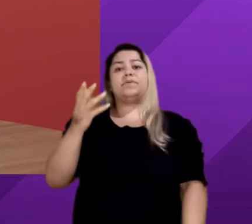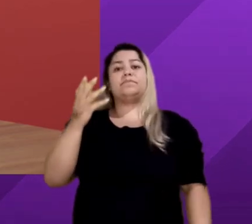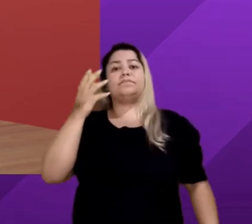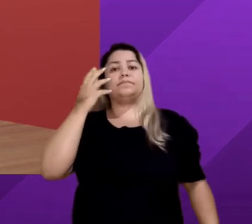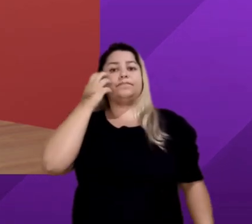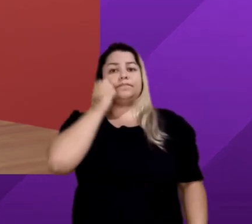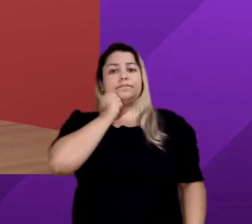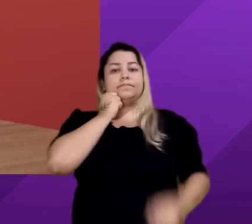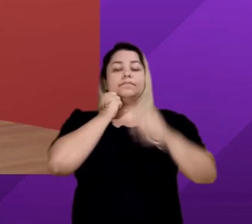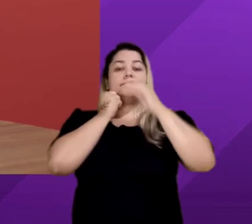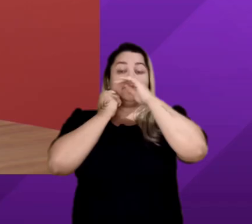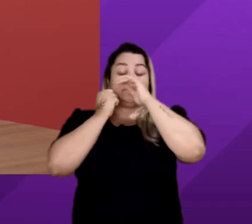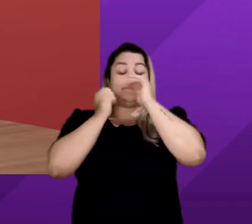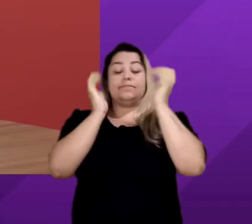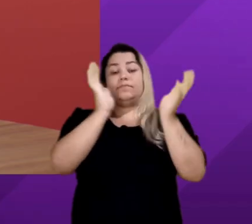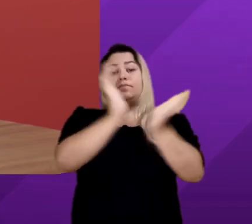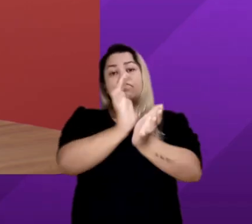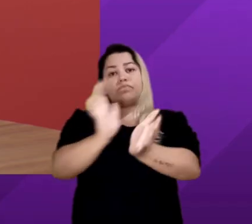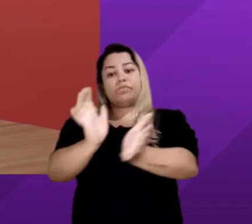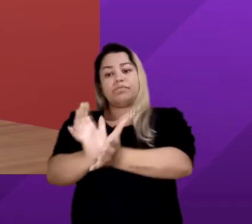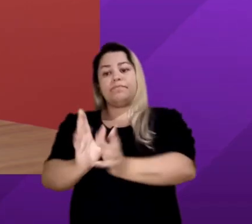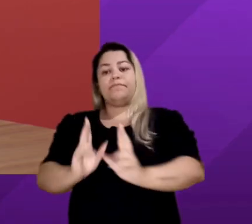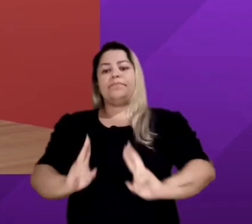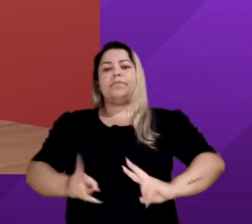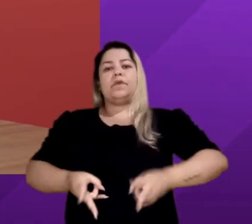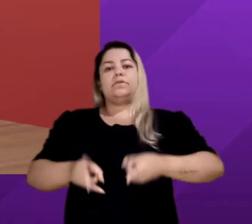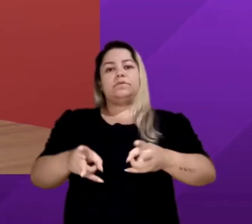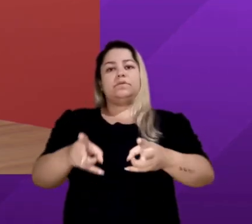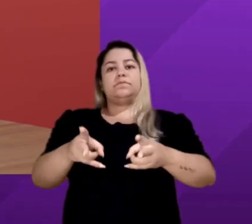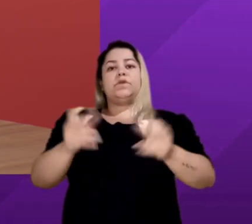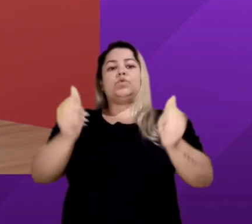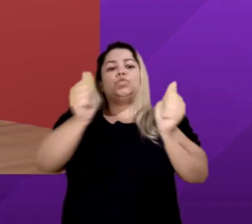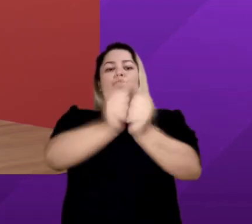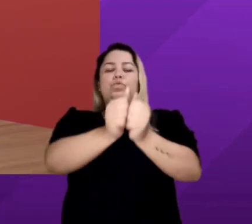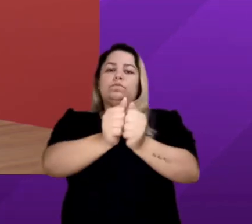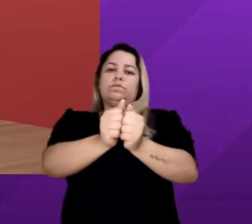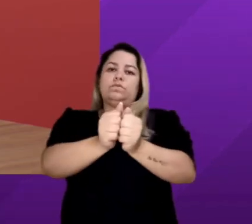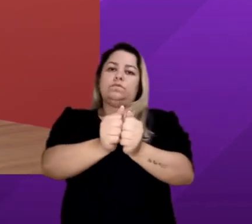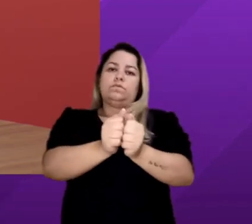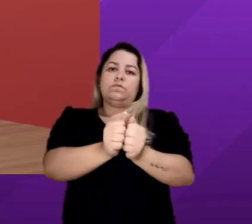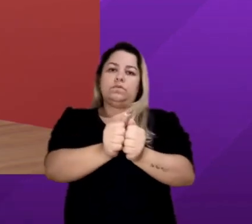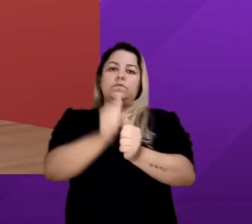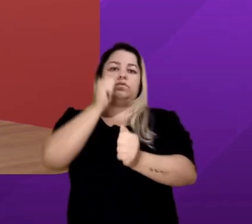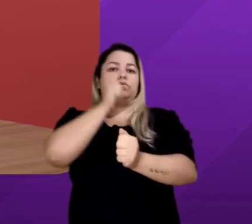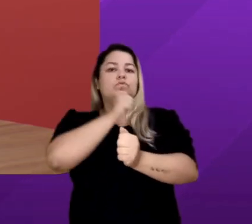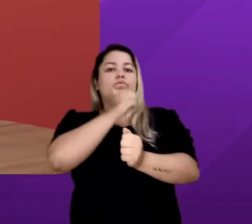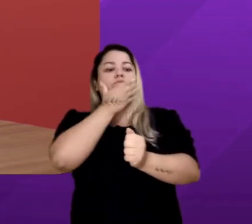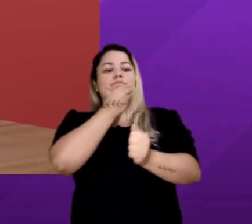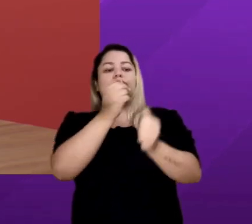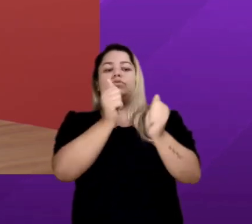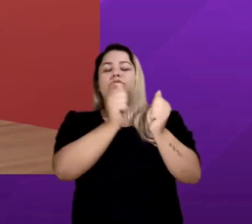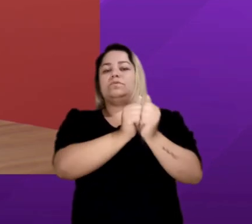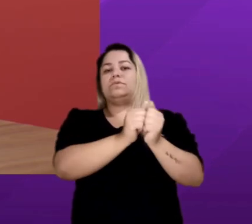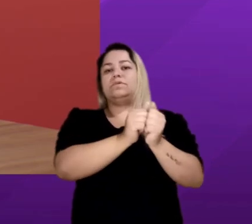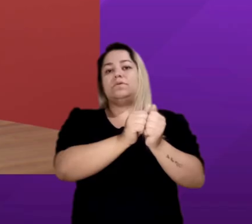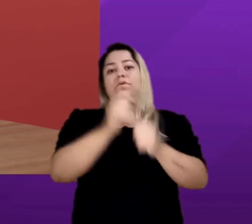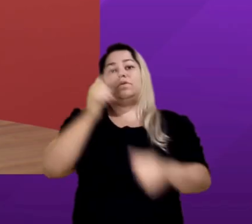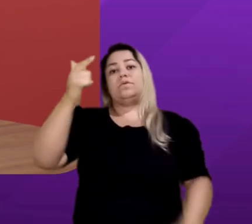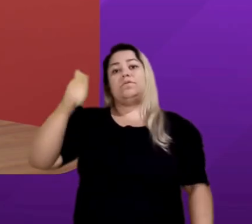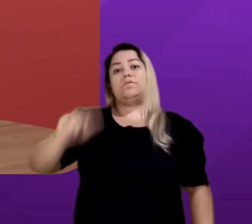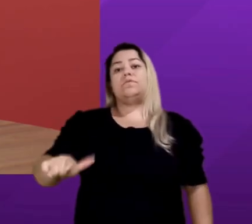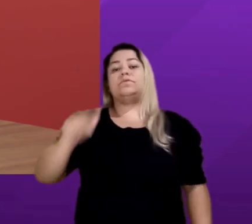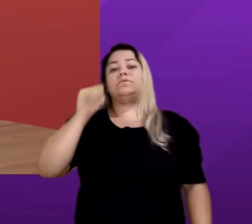rede, é estar sempre junta com outras